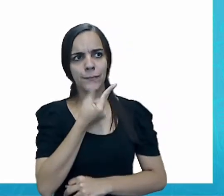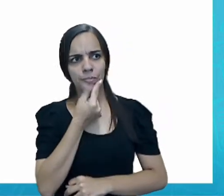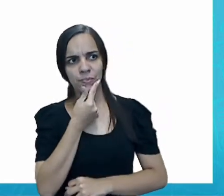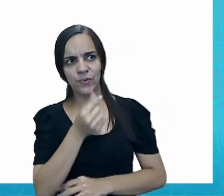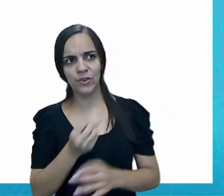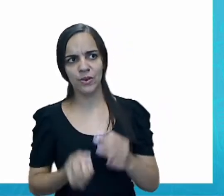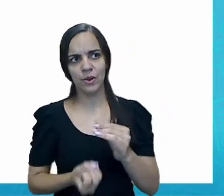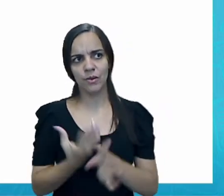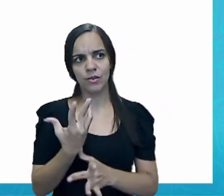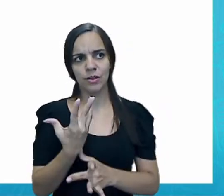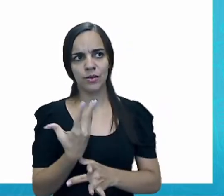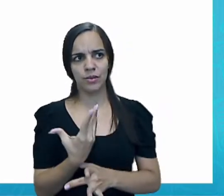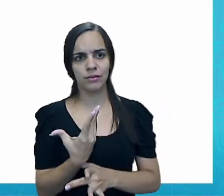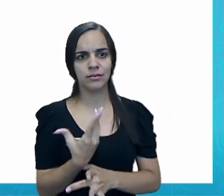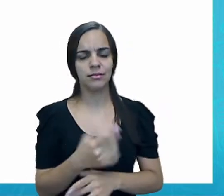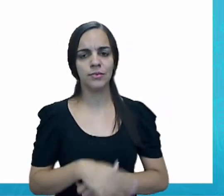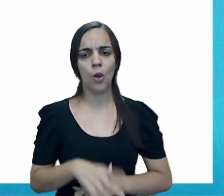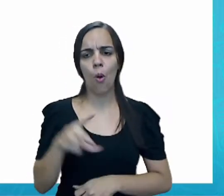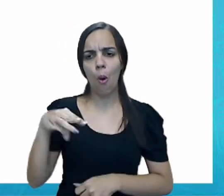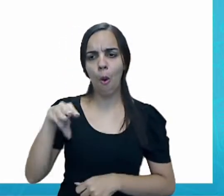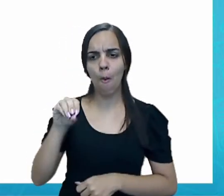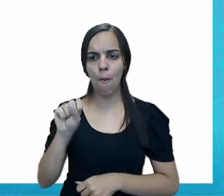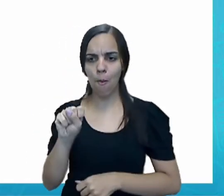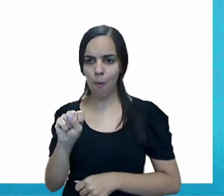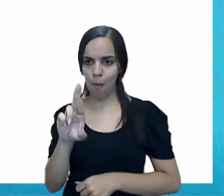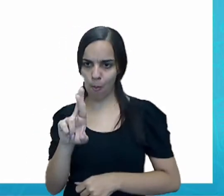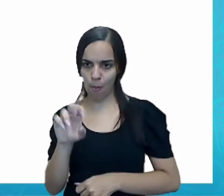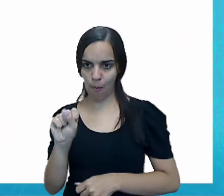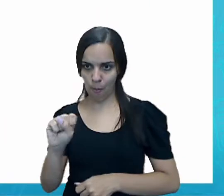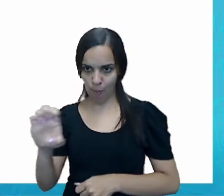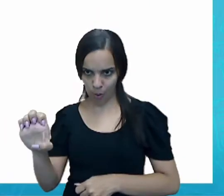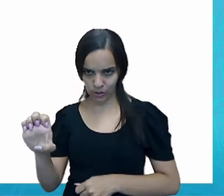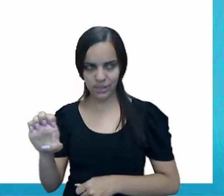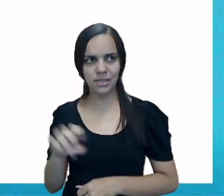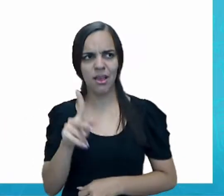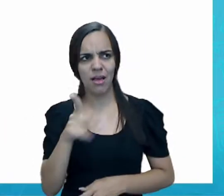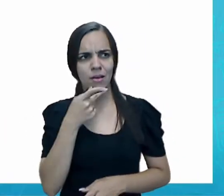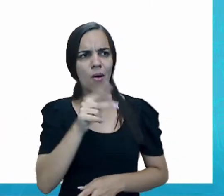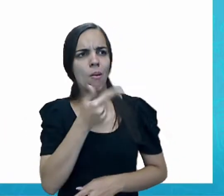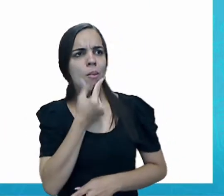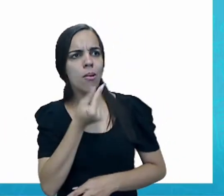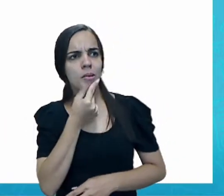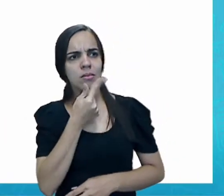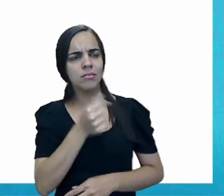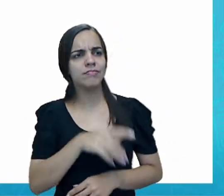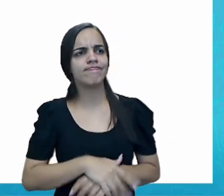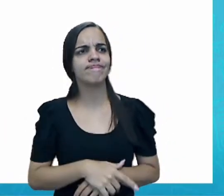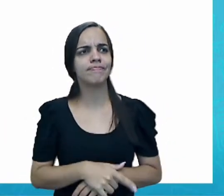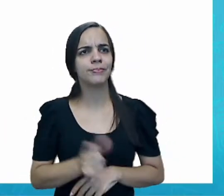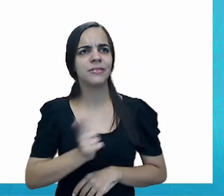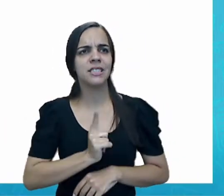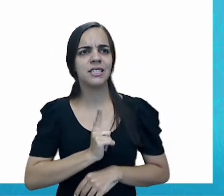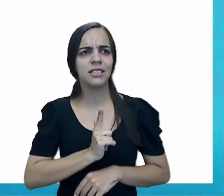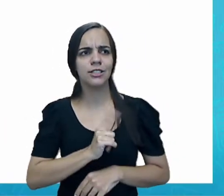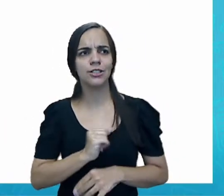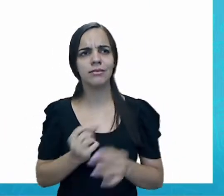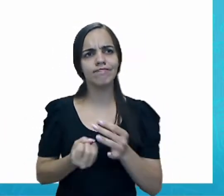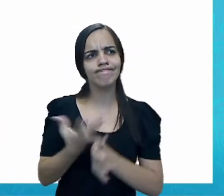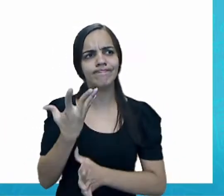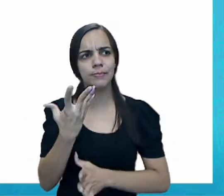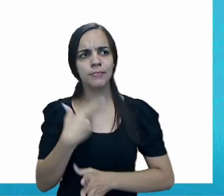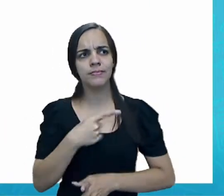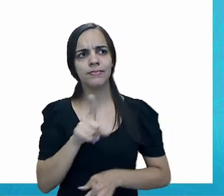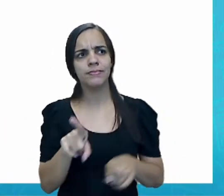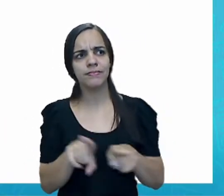o famoso código Morse. O telefone do italiano Antonio Santi Giuseppe Melchi,